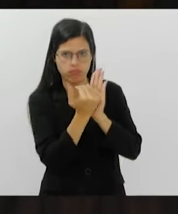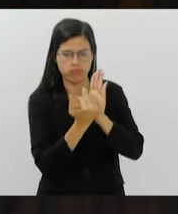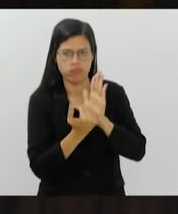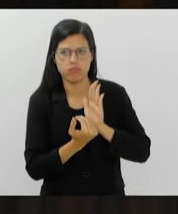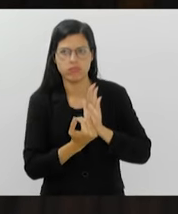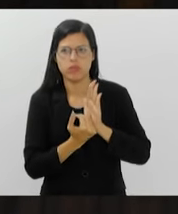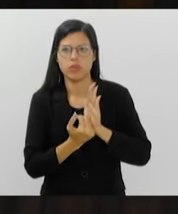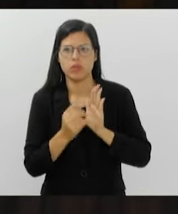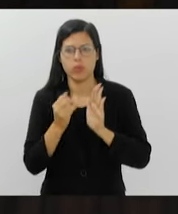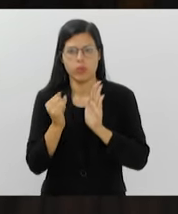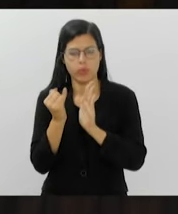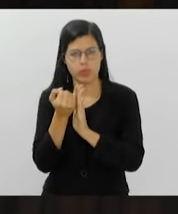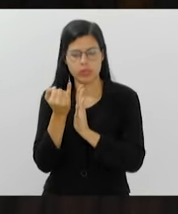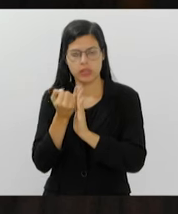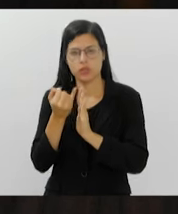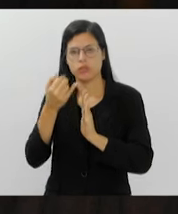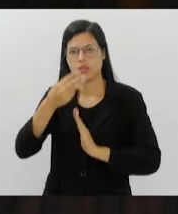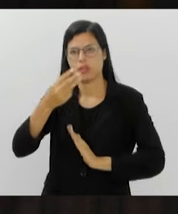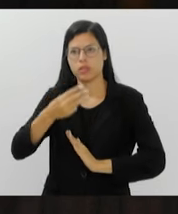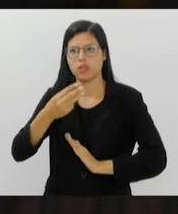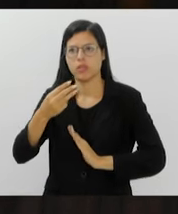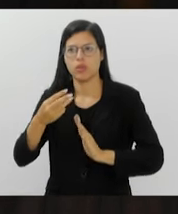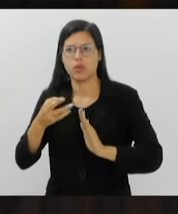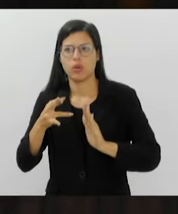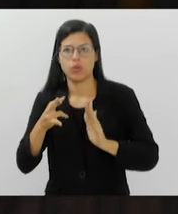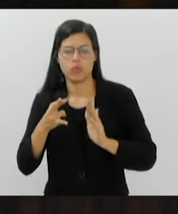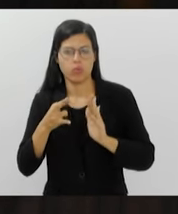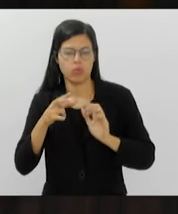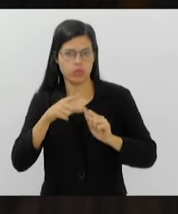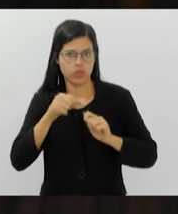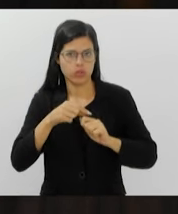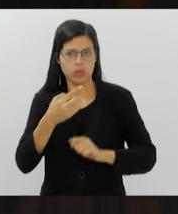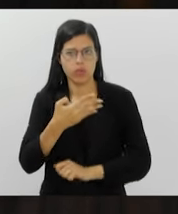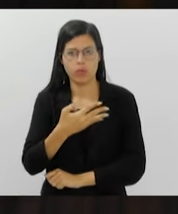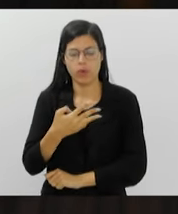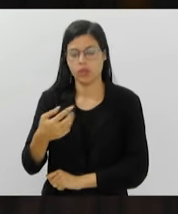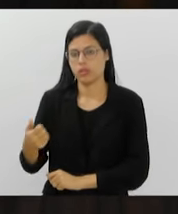acordo com o inciso 3º do artigo 47 do Regimento Interno.